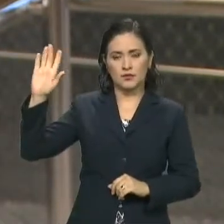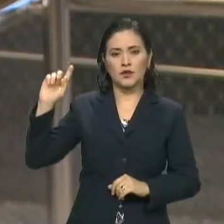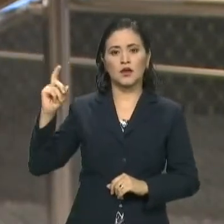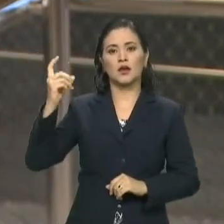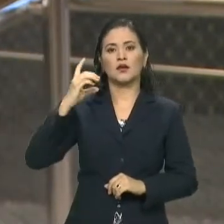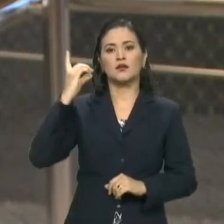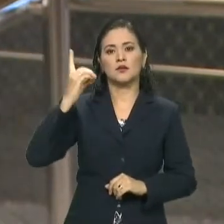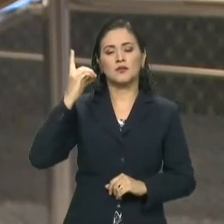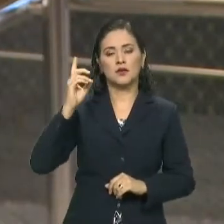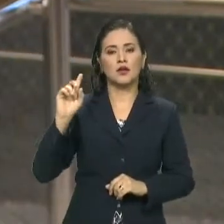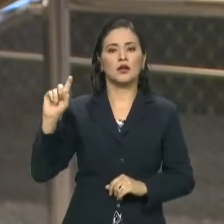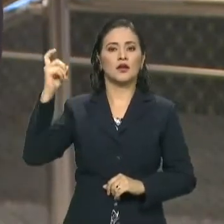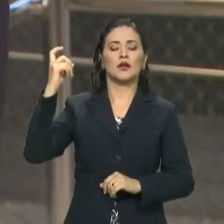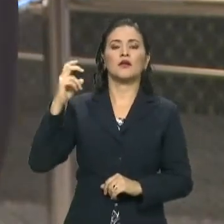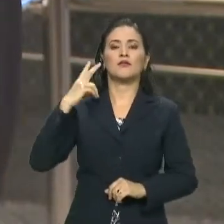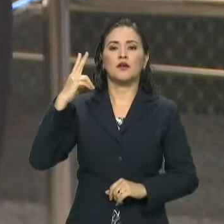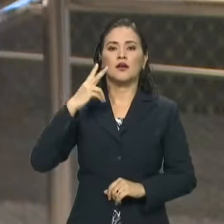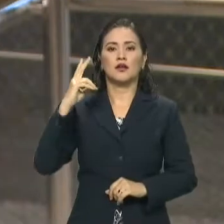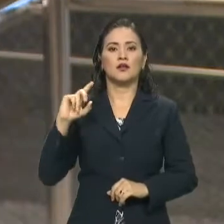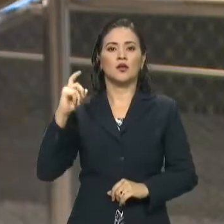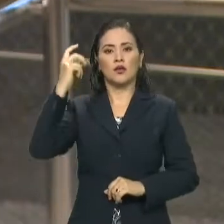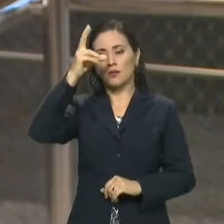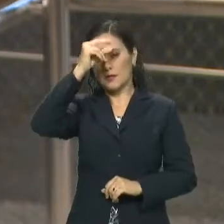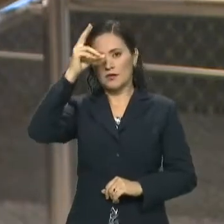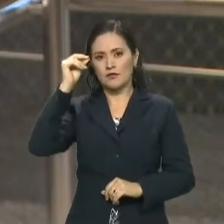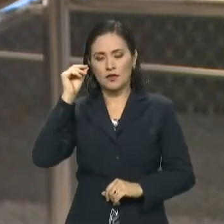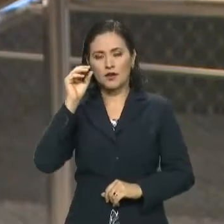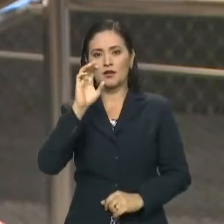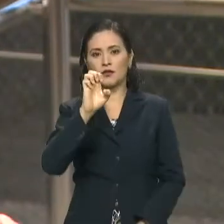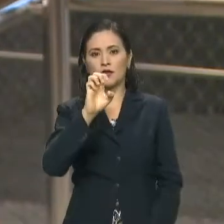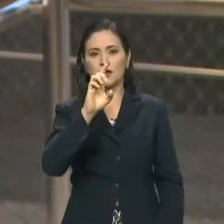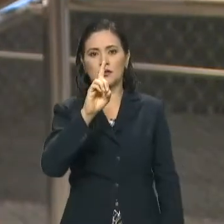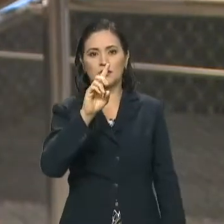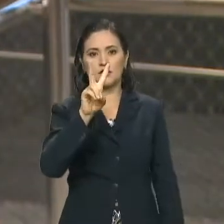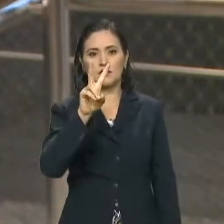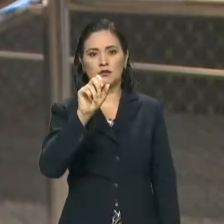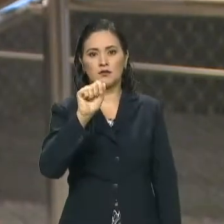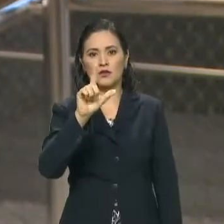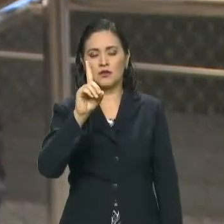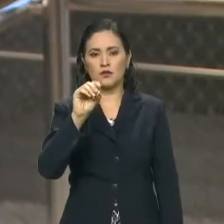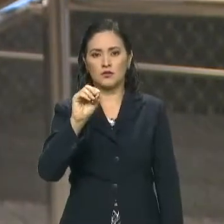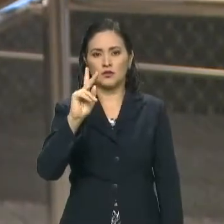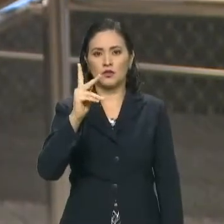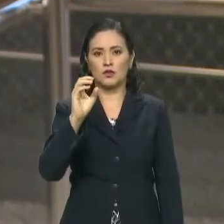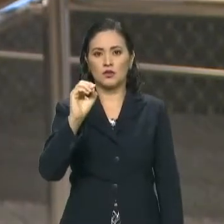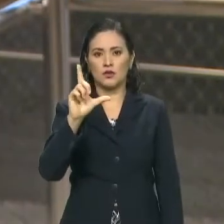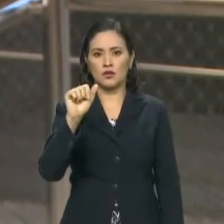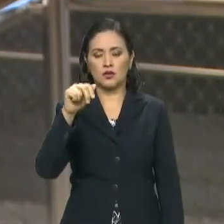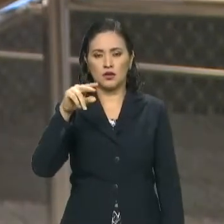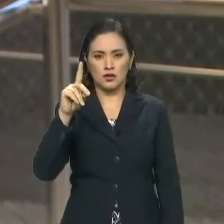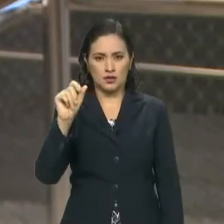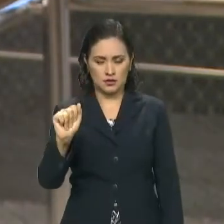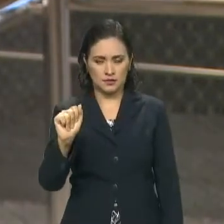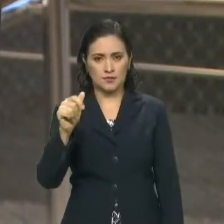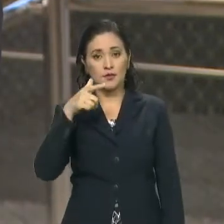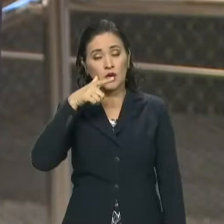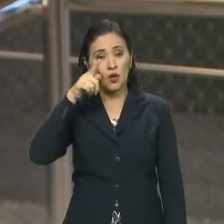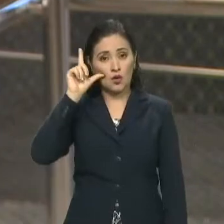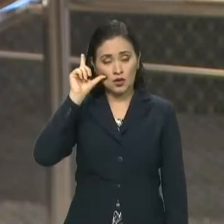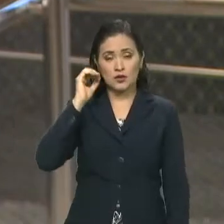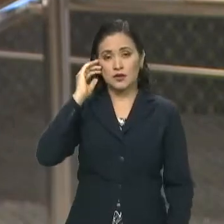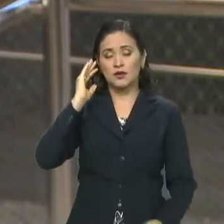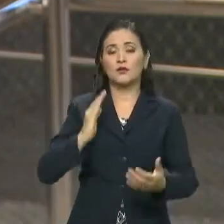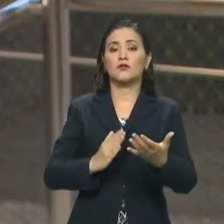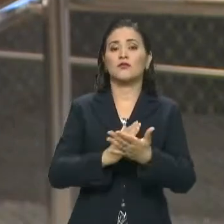ex-deputado, ex-vereador e ex-prefeito Edivaldo Holanda. Estivemos ontem na sede do PSD,